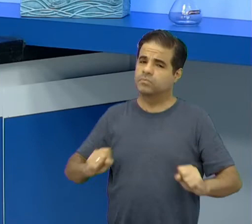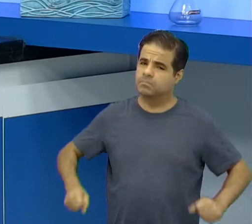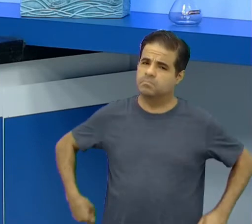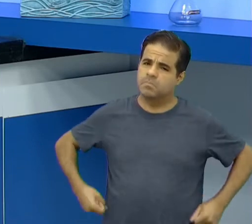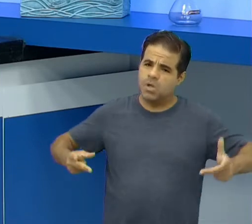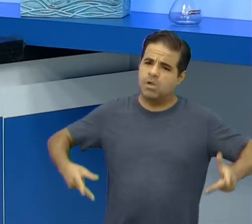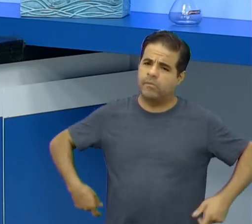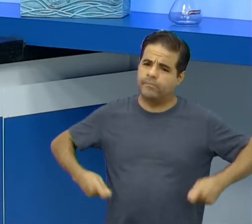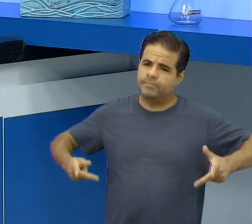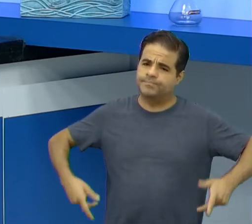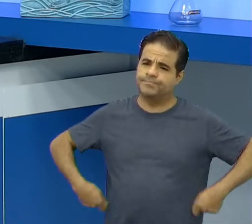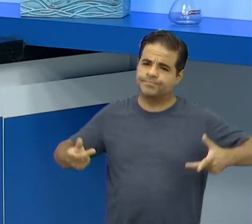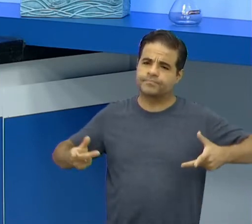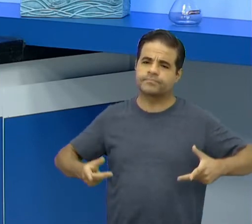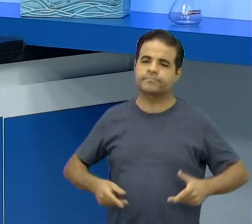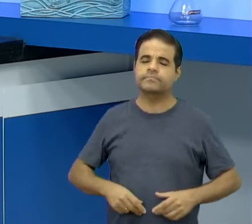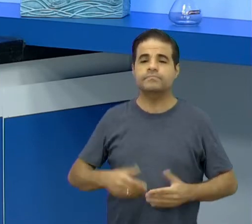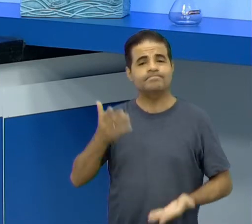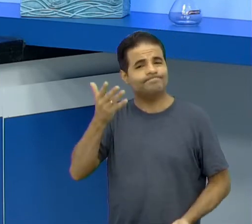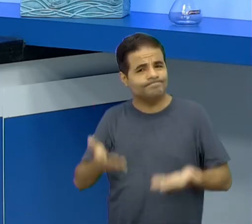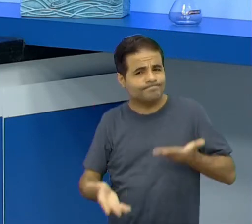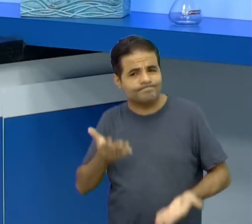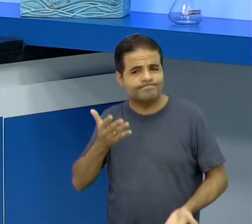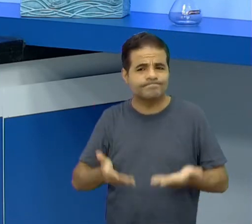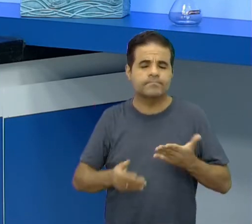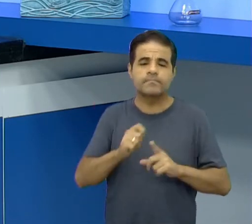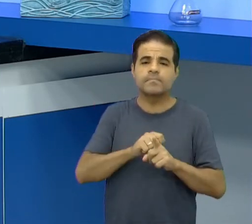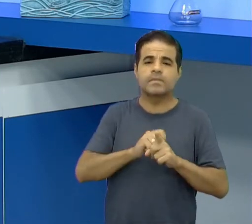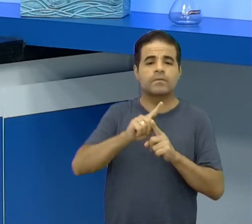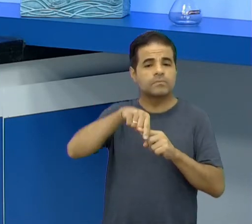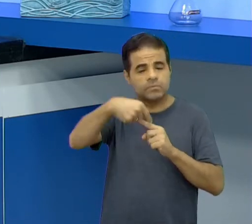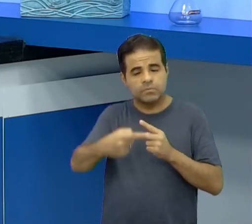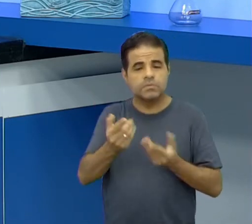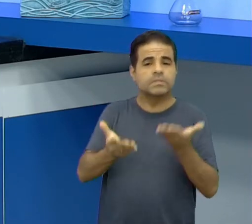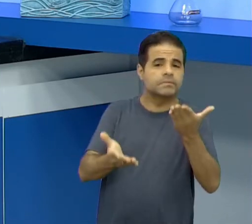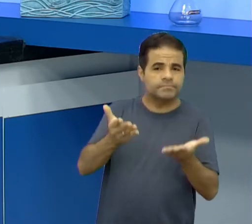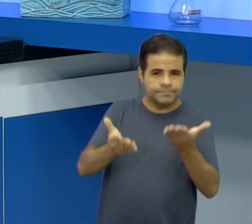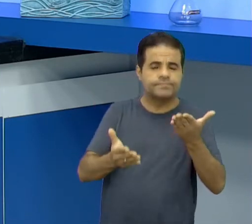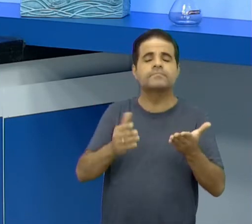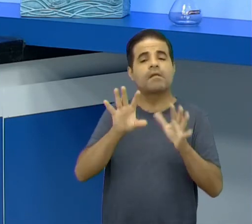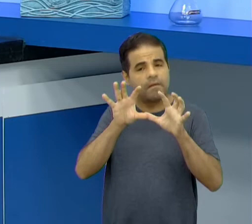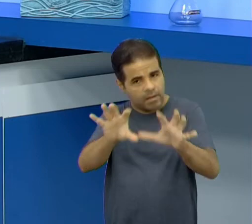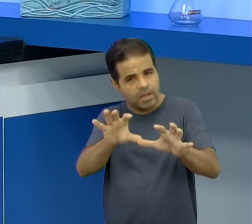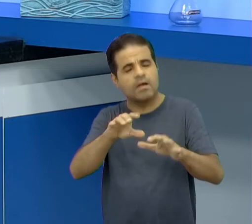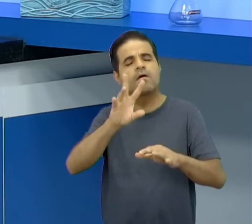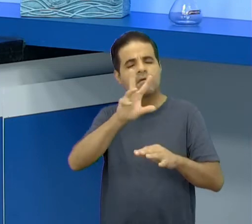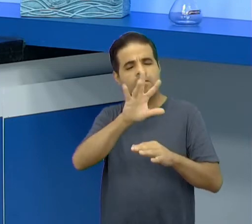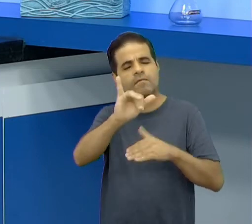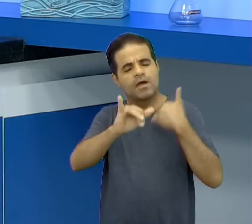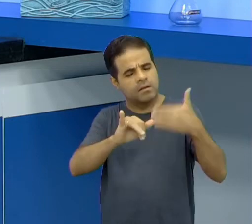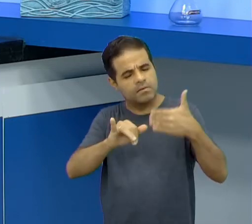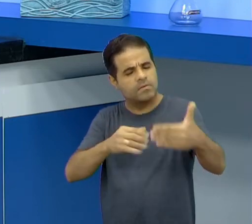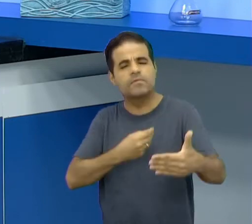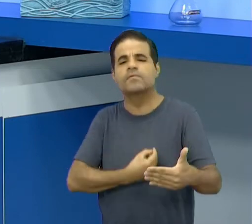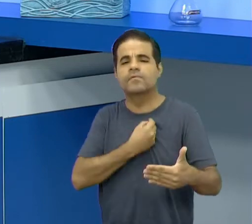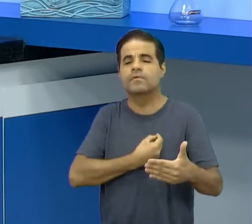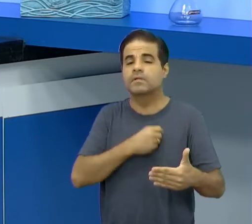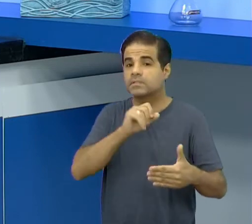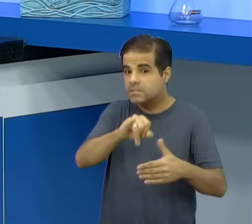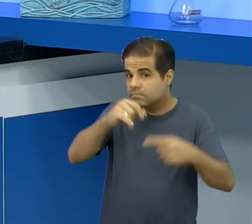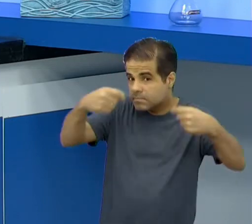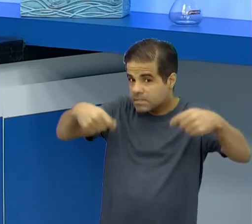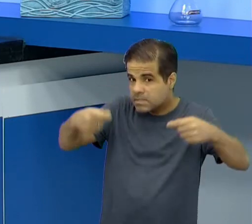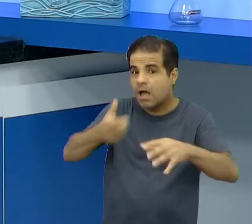mais um mês, a gente desequilibra em um mês, equilibra no outro, e é isso que a gente vai, assim que a gente vai vivendo. Lembrando sempre que precisa